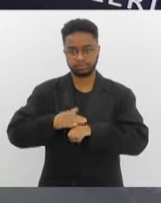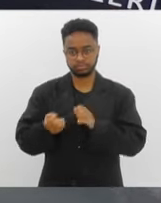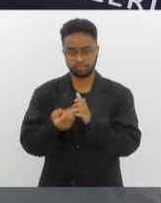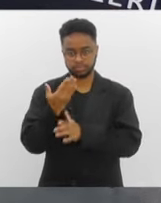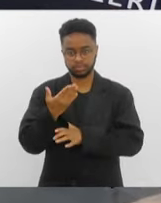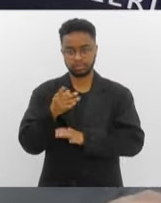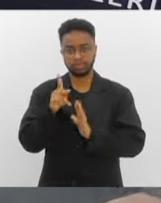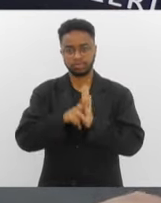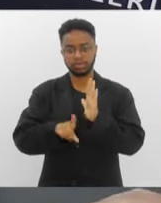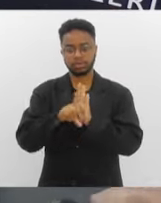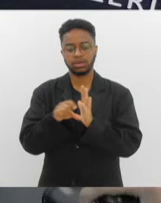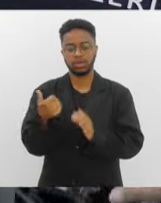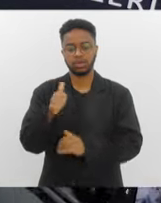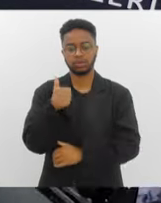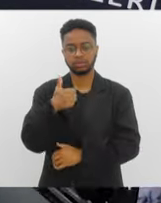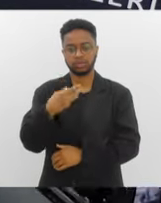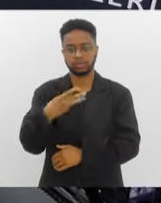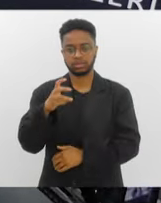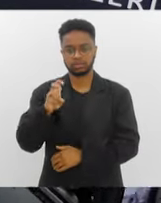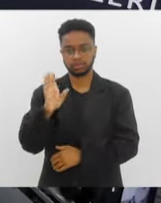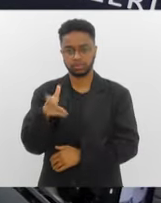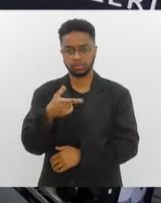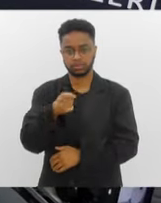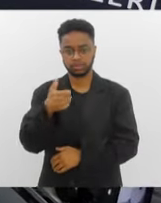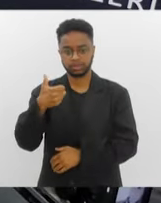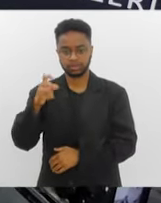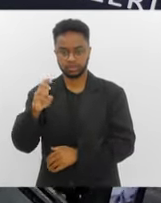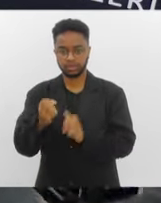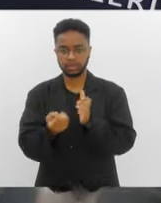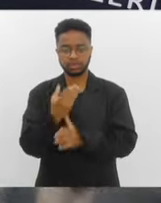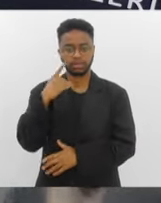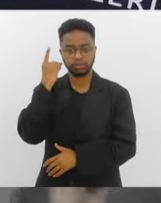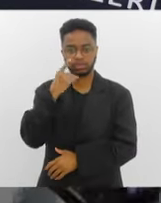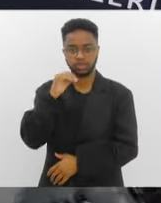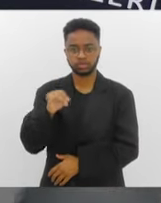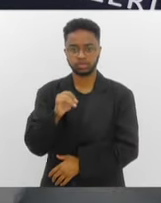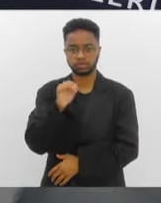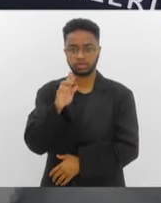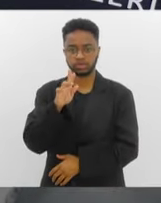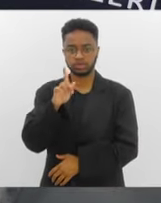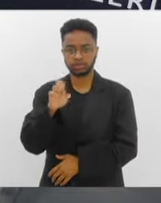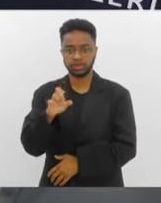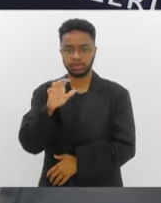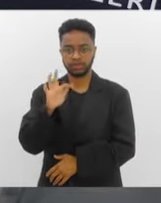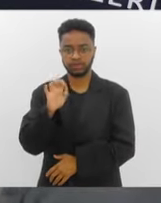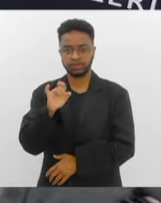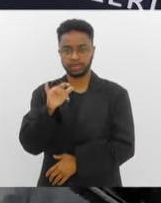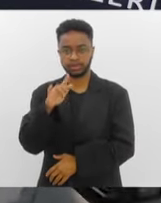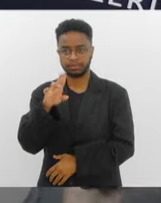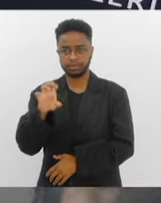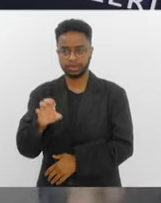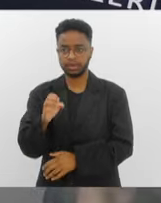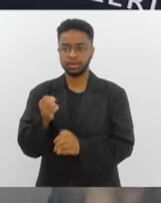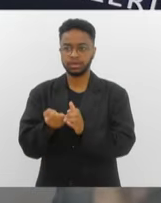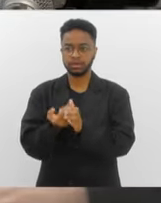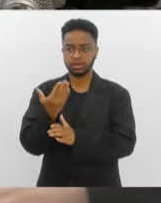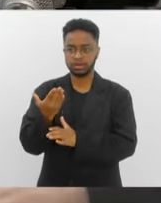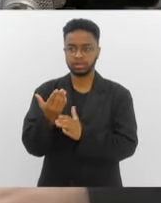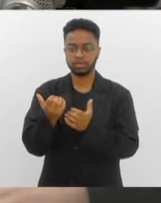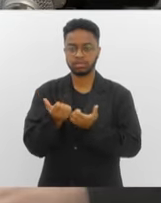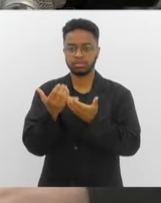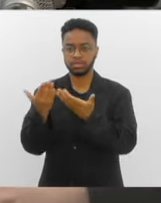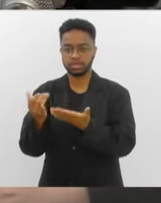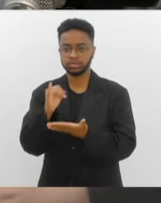de lei 1135 de 2015, de autoria do deputado Jorge Felipe Neto, que institui, estimula e benefícios ao reuso de água